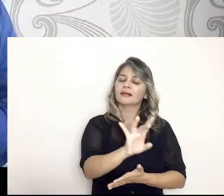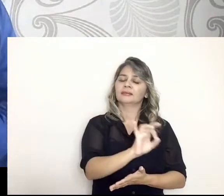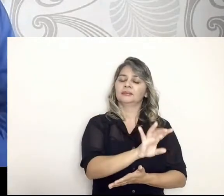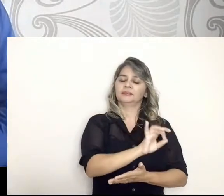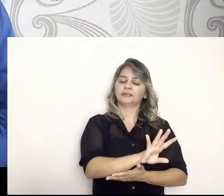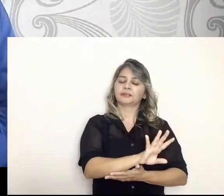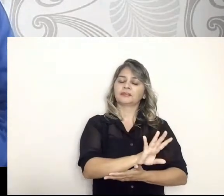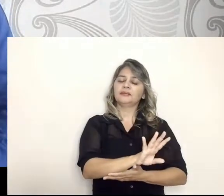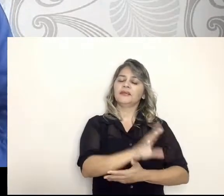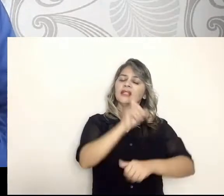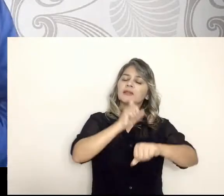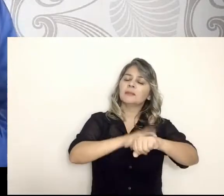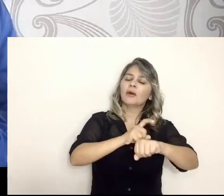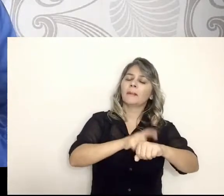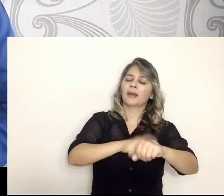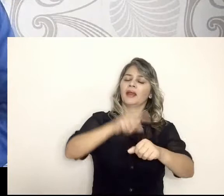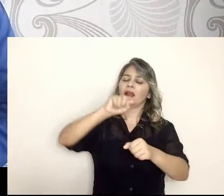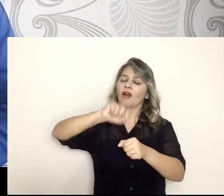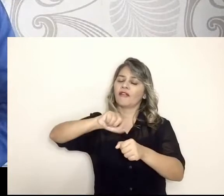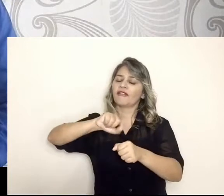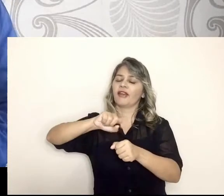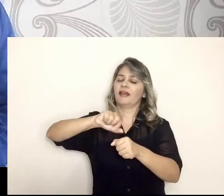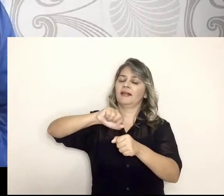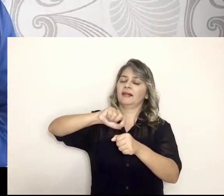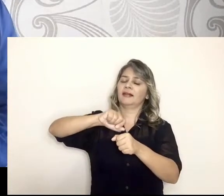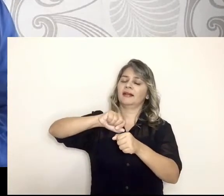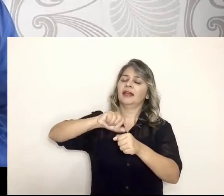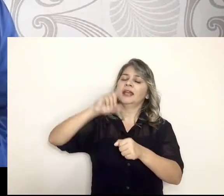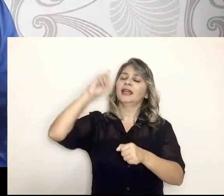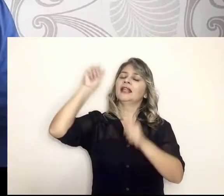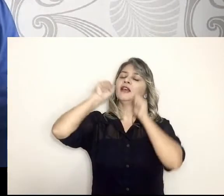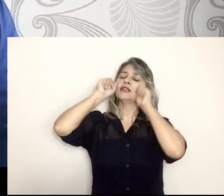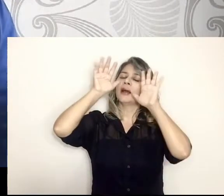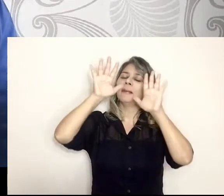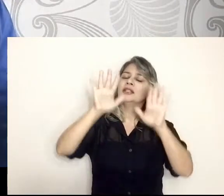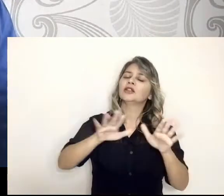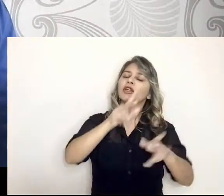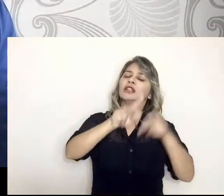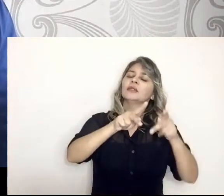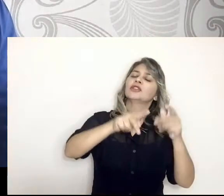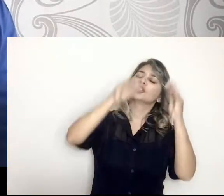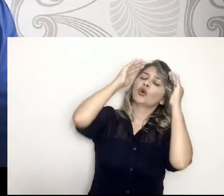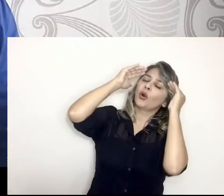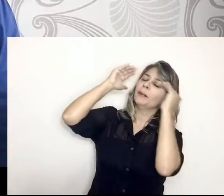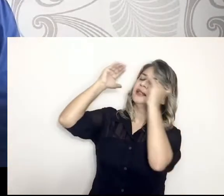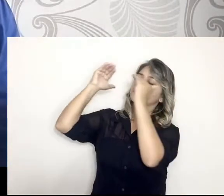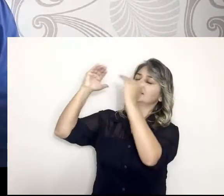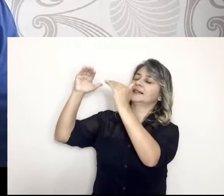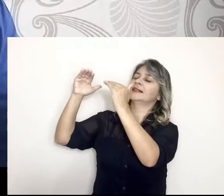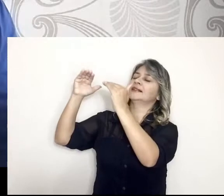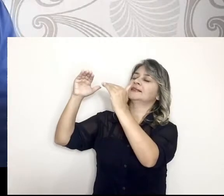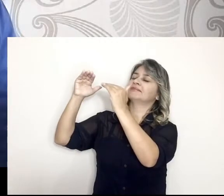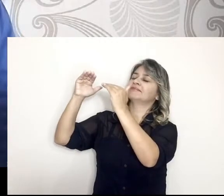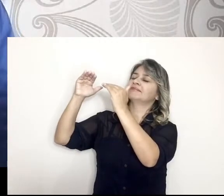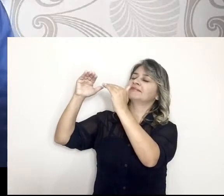com o apoio de vocês, com a ajuda de vocês. Vamos orar comigo? Senhor Deus, em nome de Jesus,